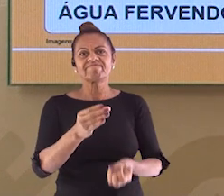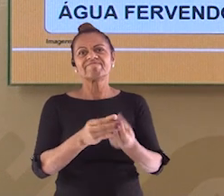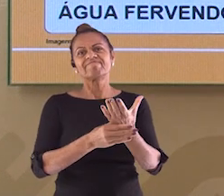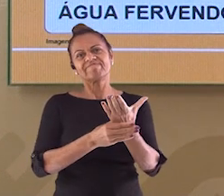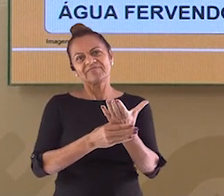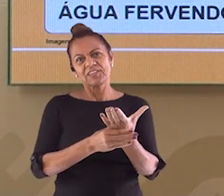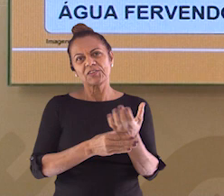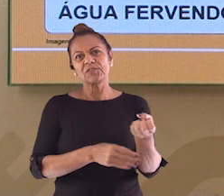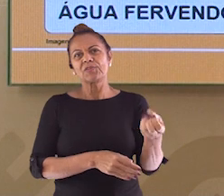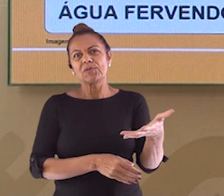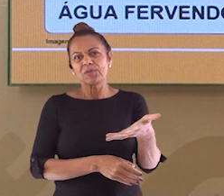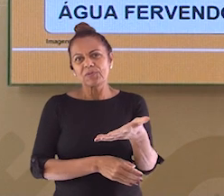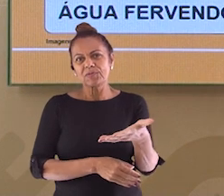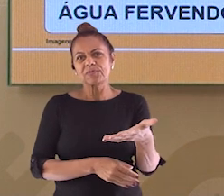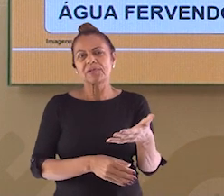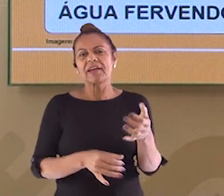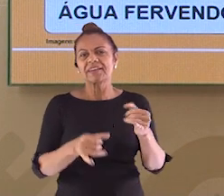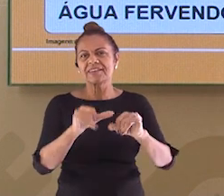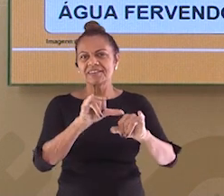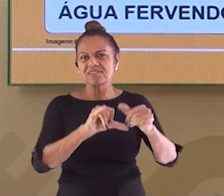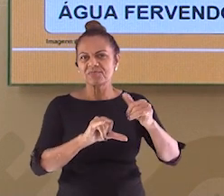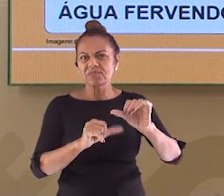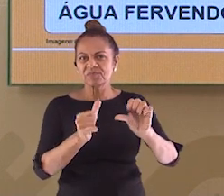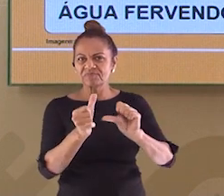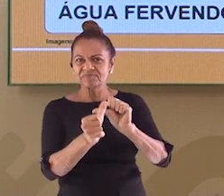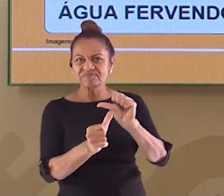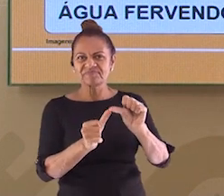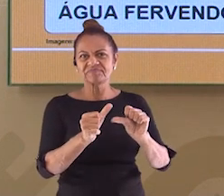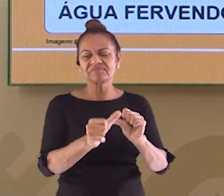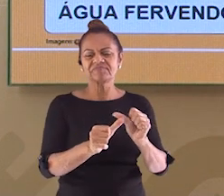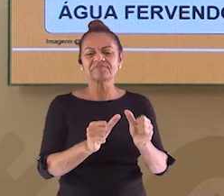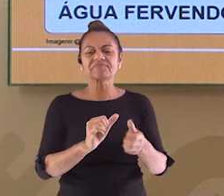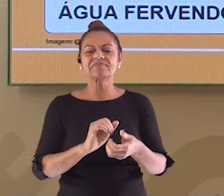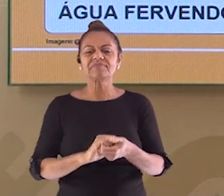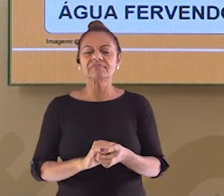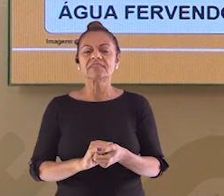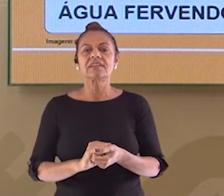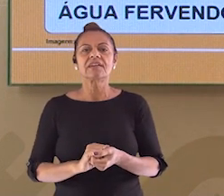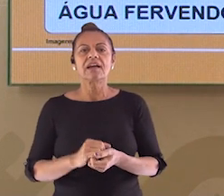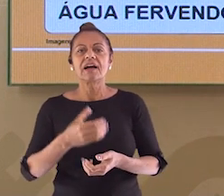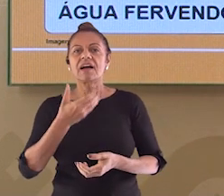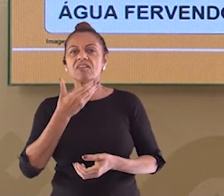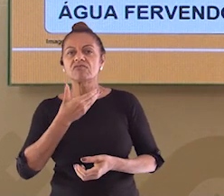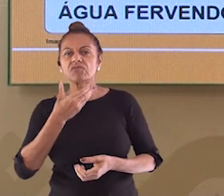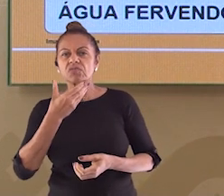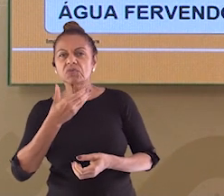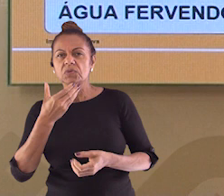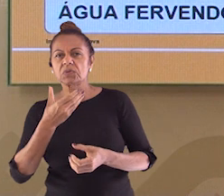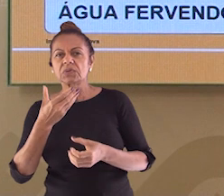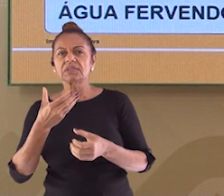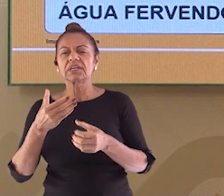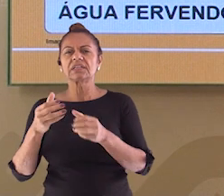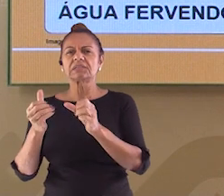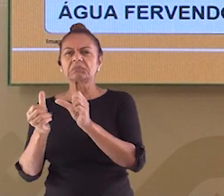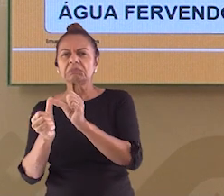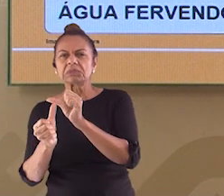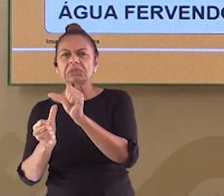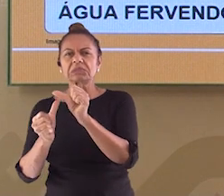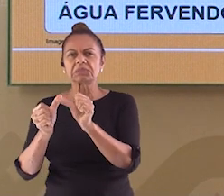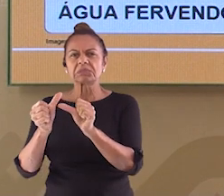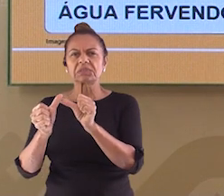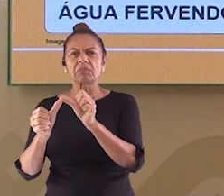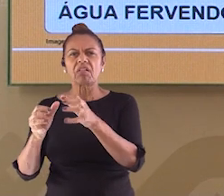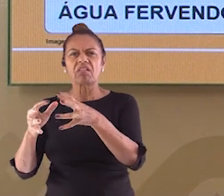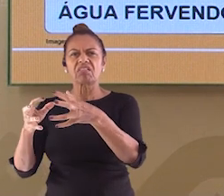novo produto. Isso é um fenômeno químico. E aqui, a maçã oxidando, ela também é um